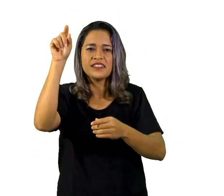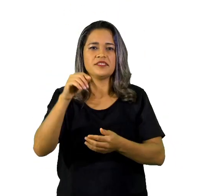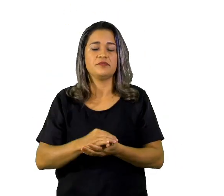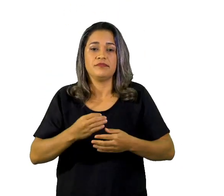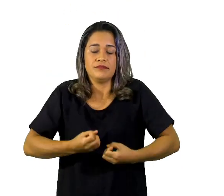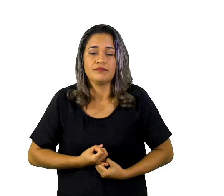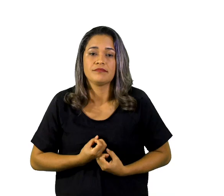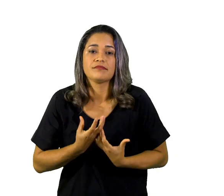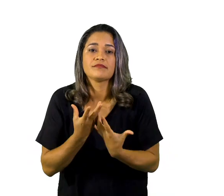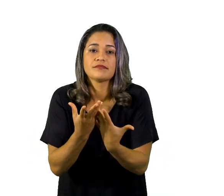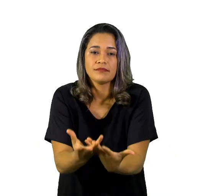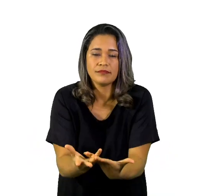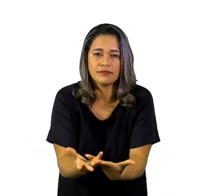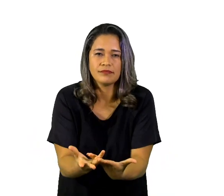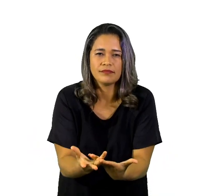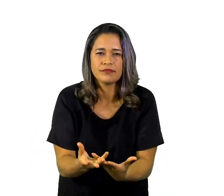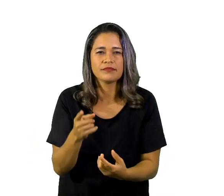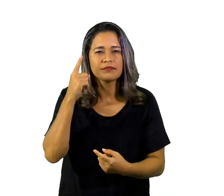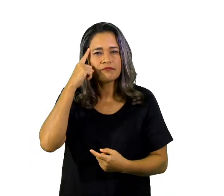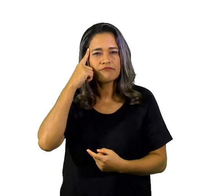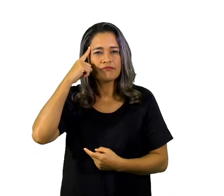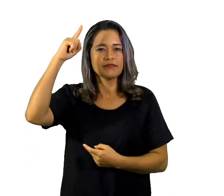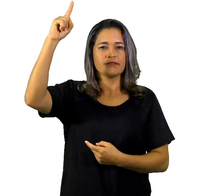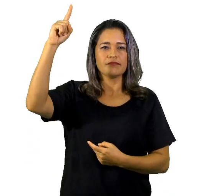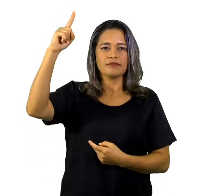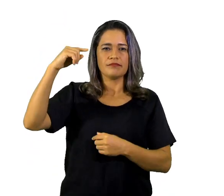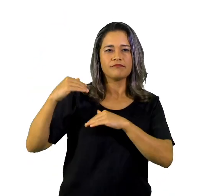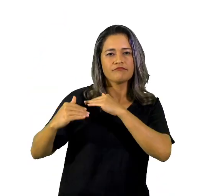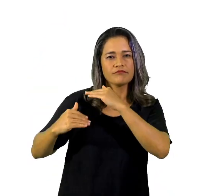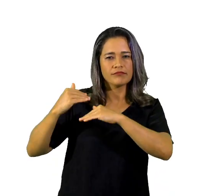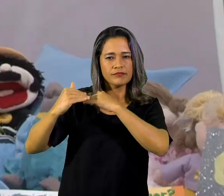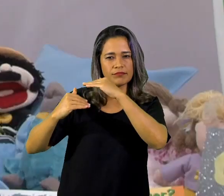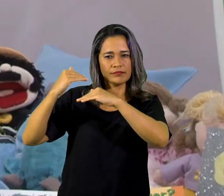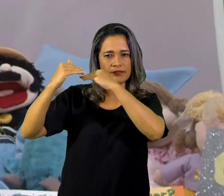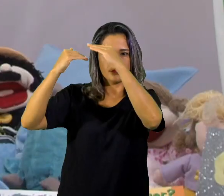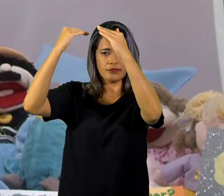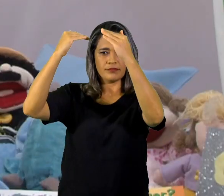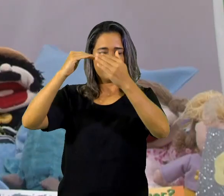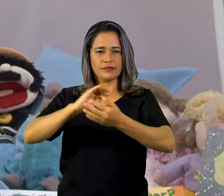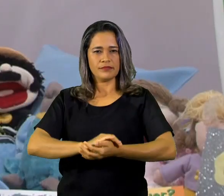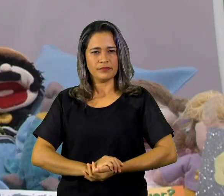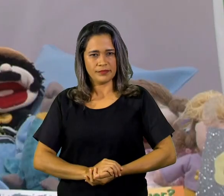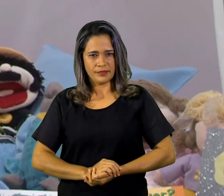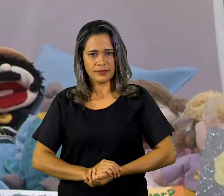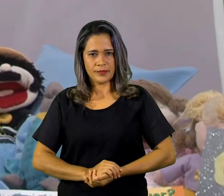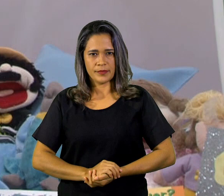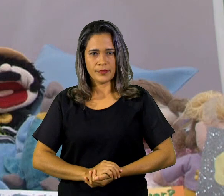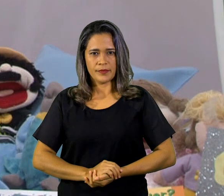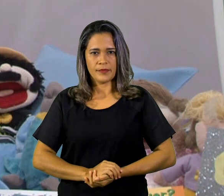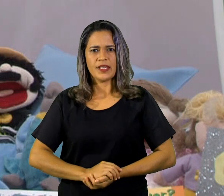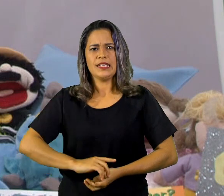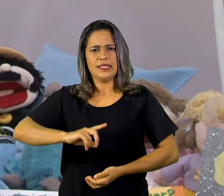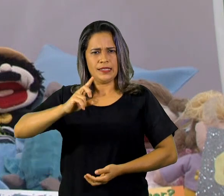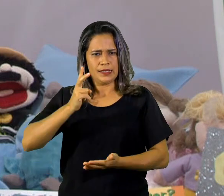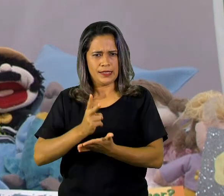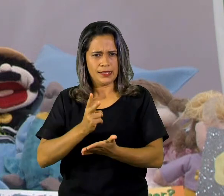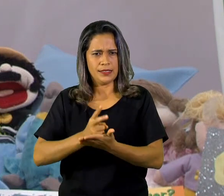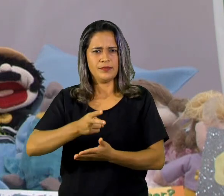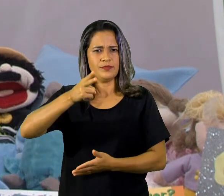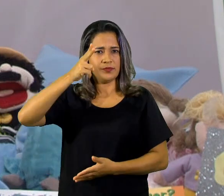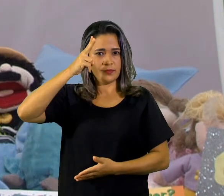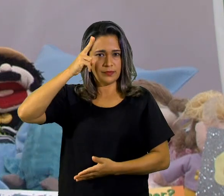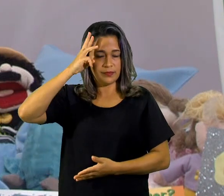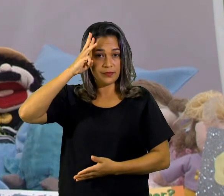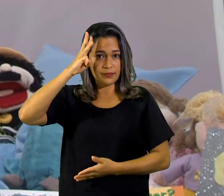ideias, sentimentos, vivências progressivamente. Todas as terças e